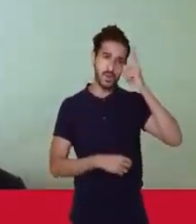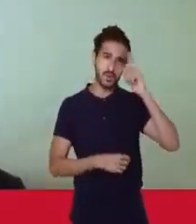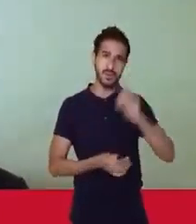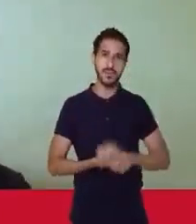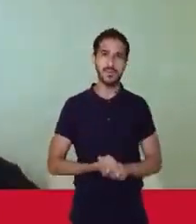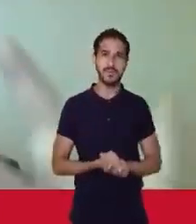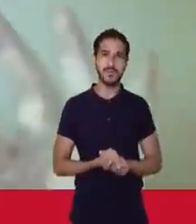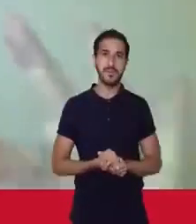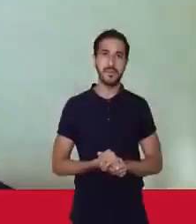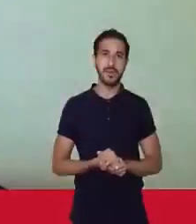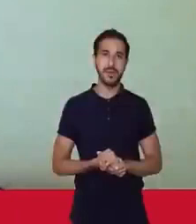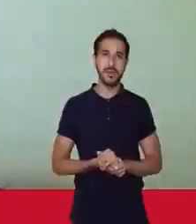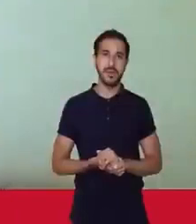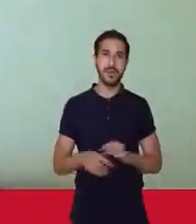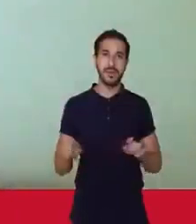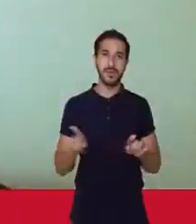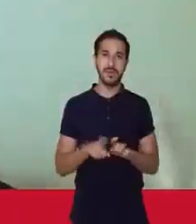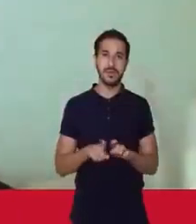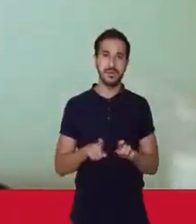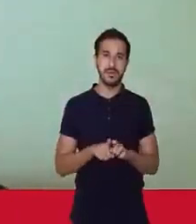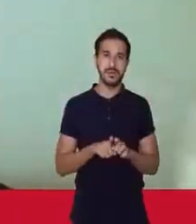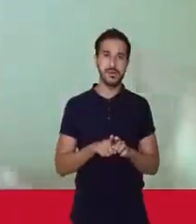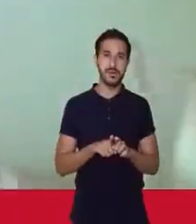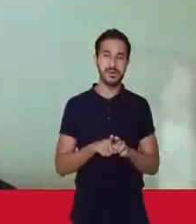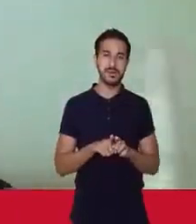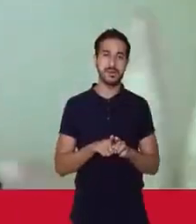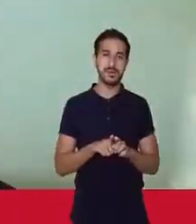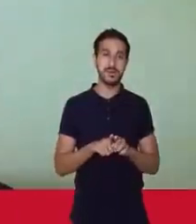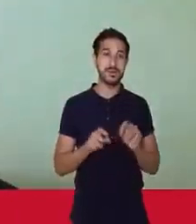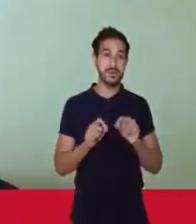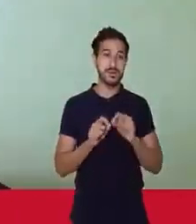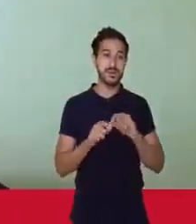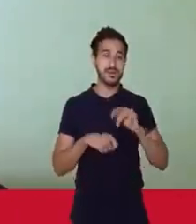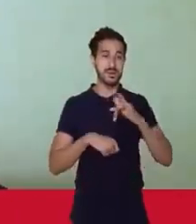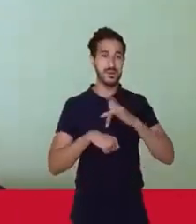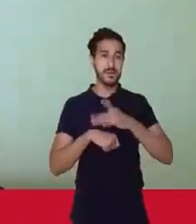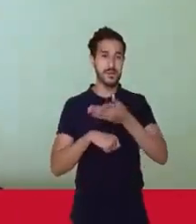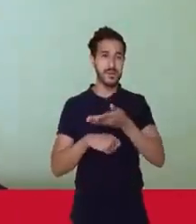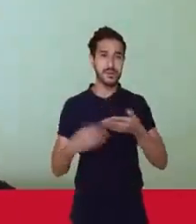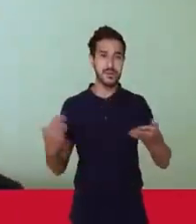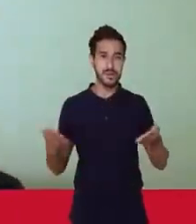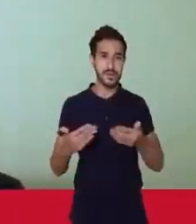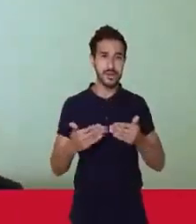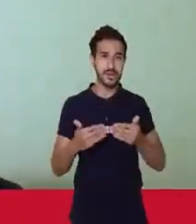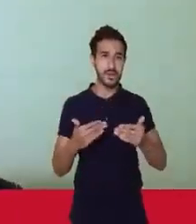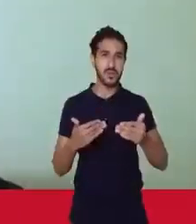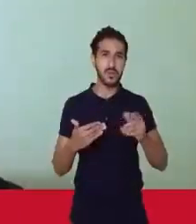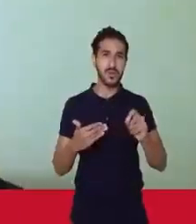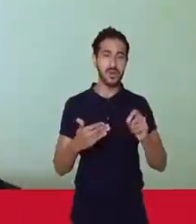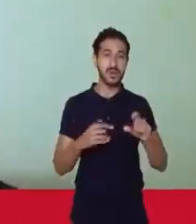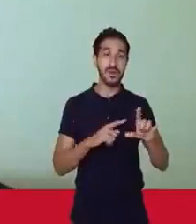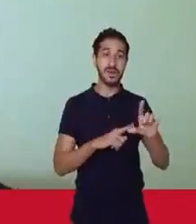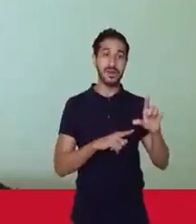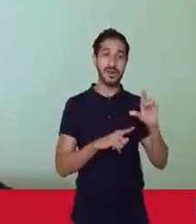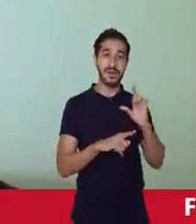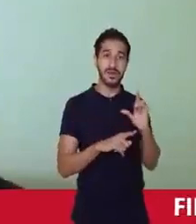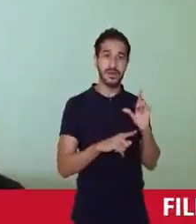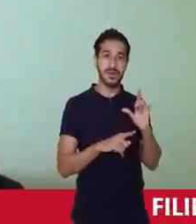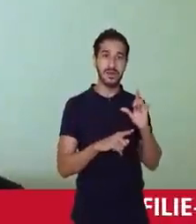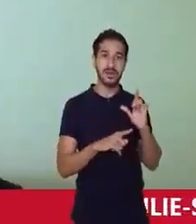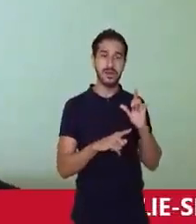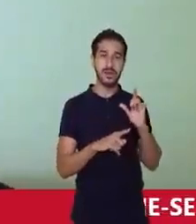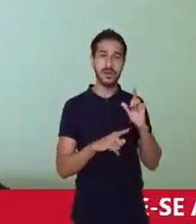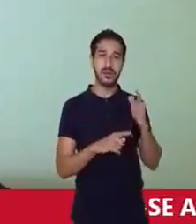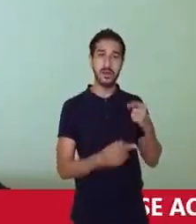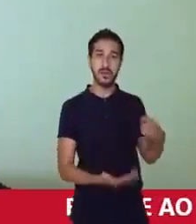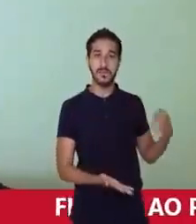dia. Além disso, fizeram esse absurdo recente, que foi antecipar